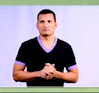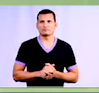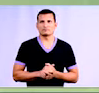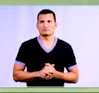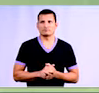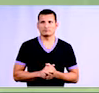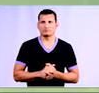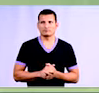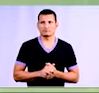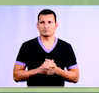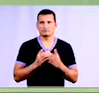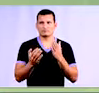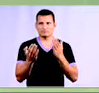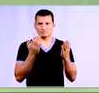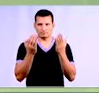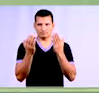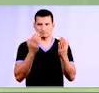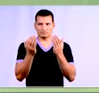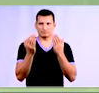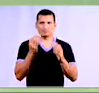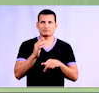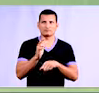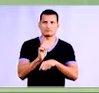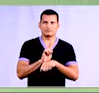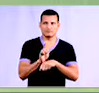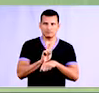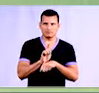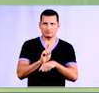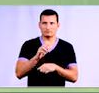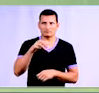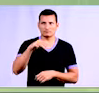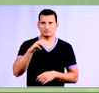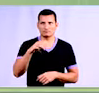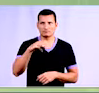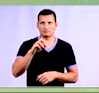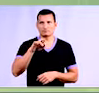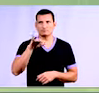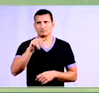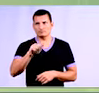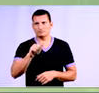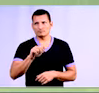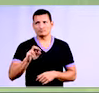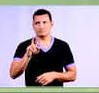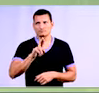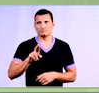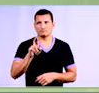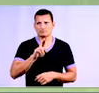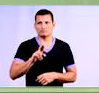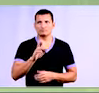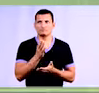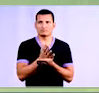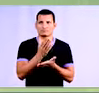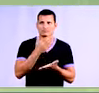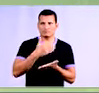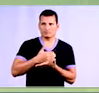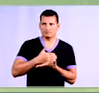avaliar a gerência de memória usando